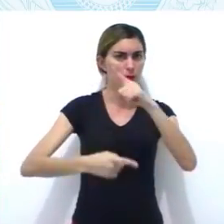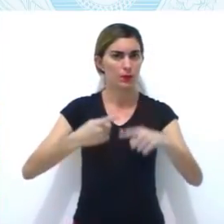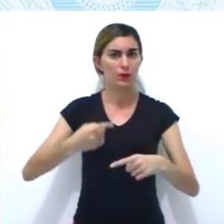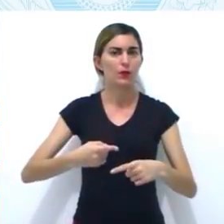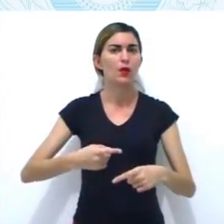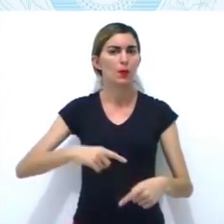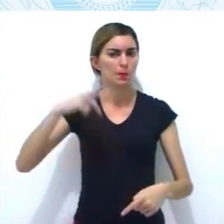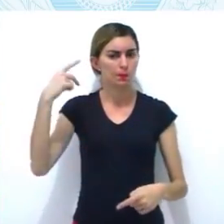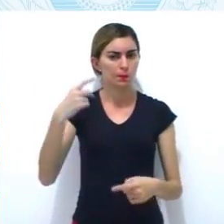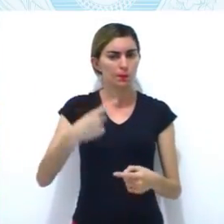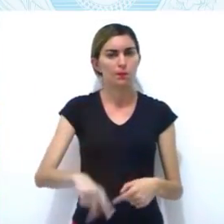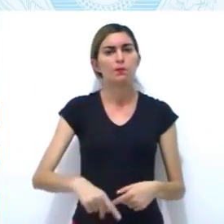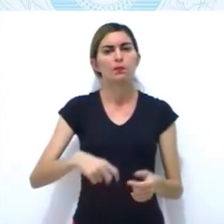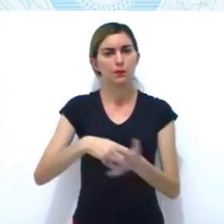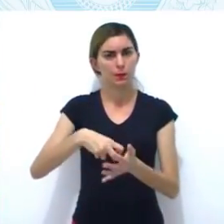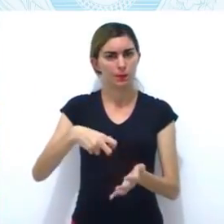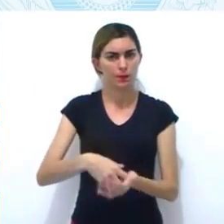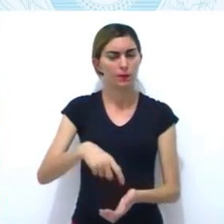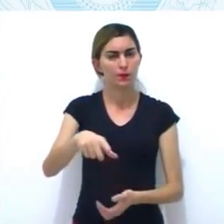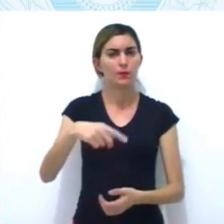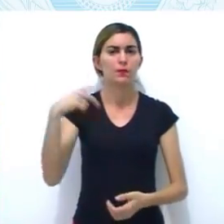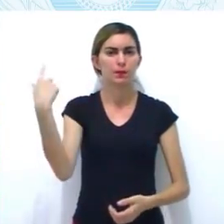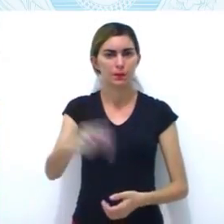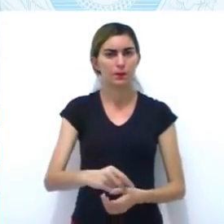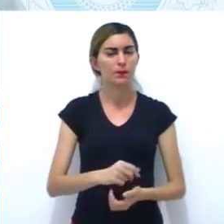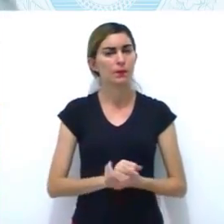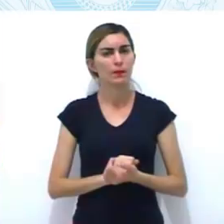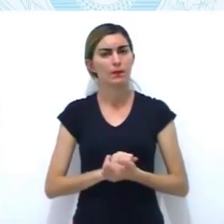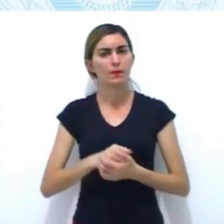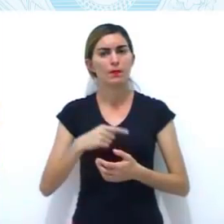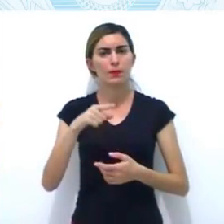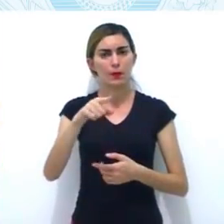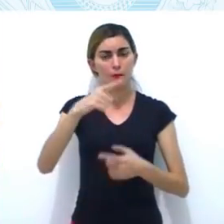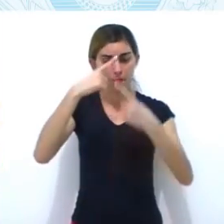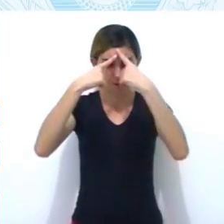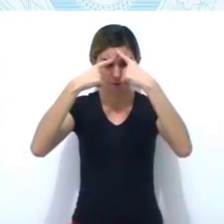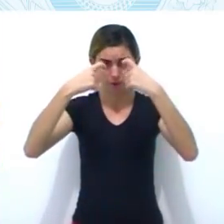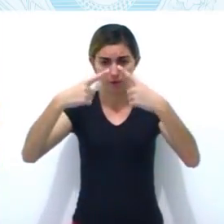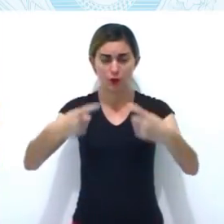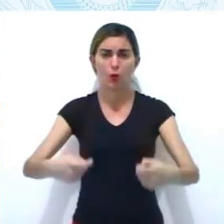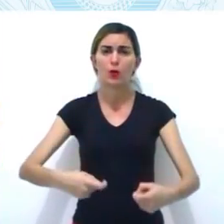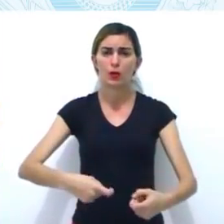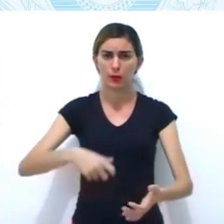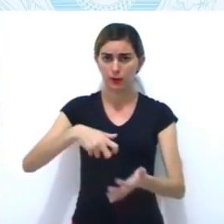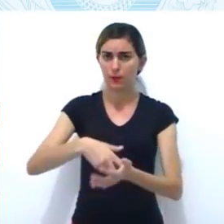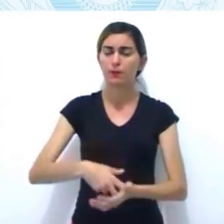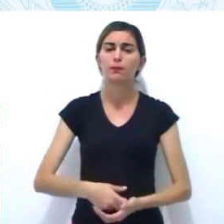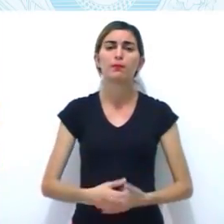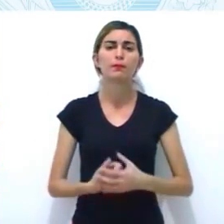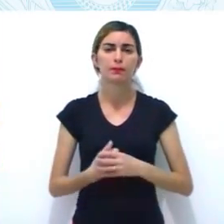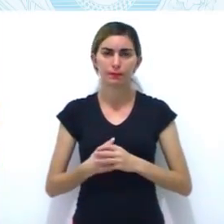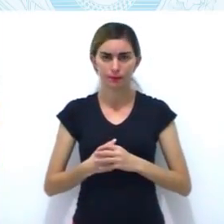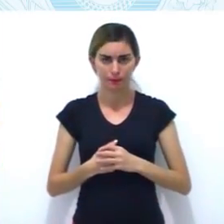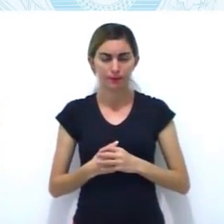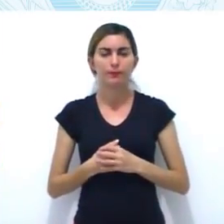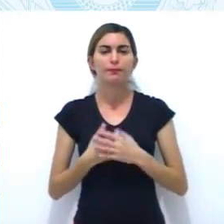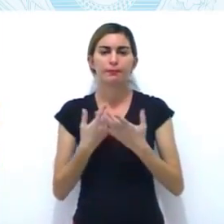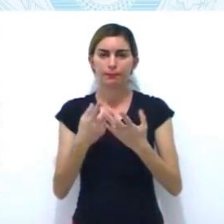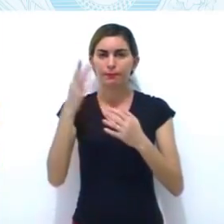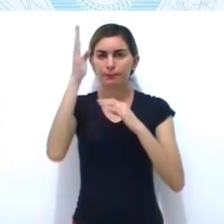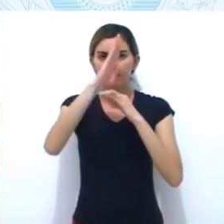recebiam punições. Então, punições violentas contra os colonos